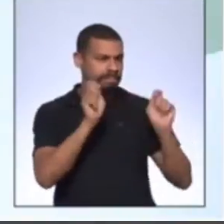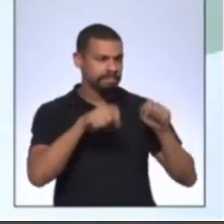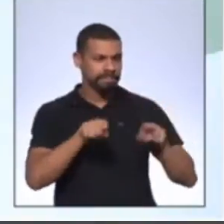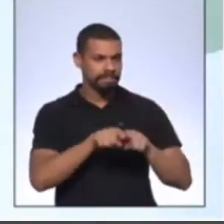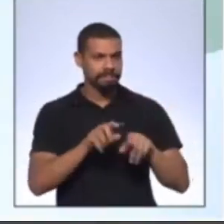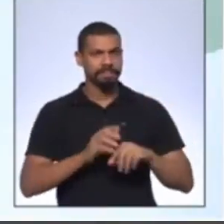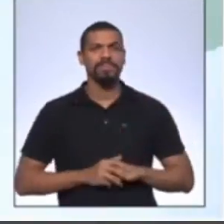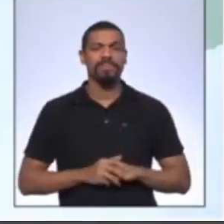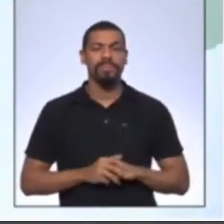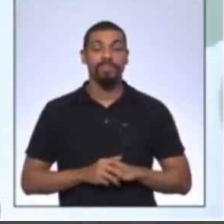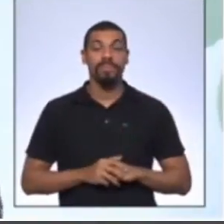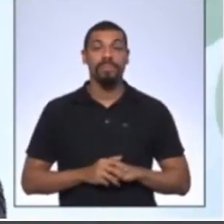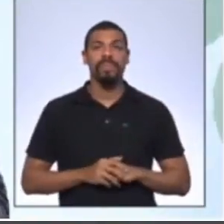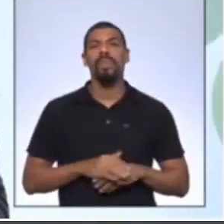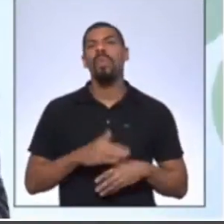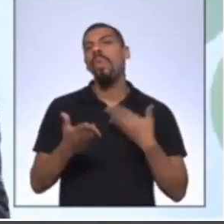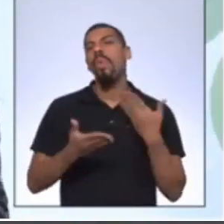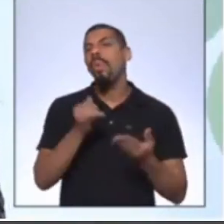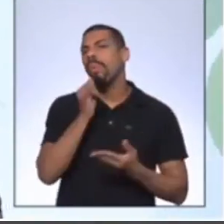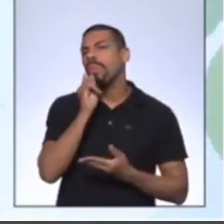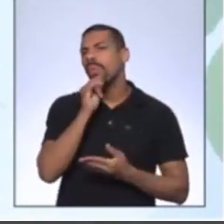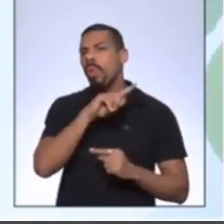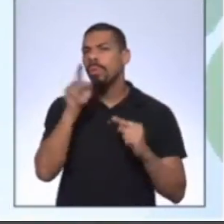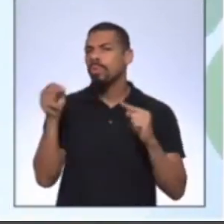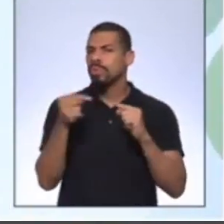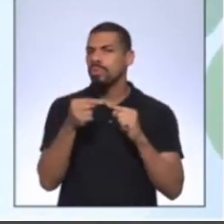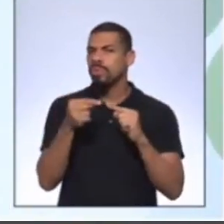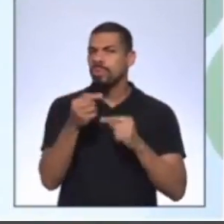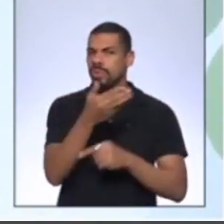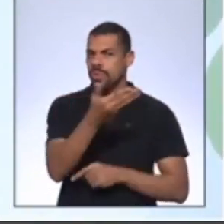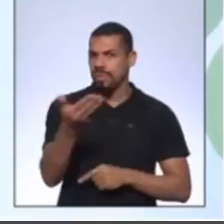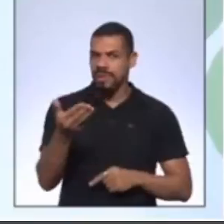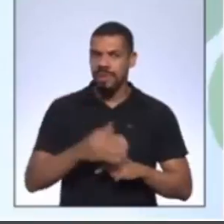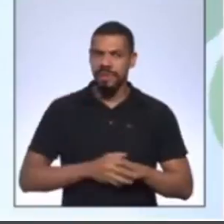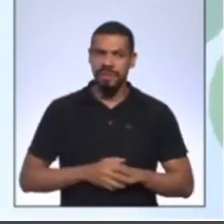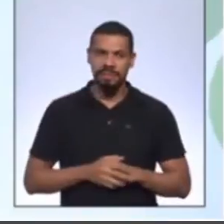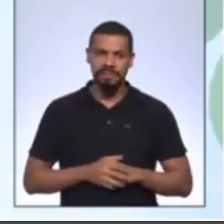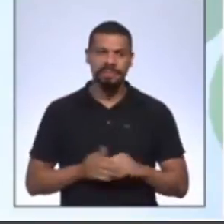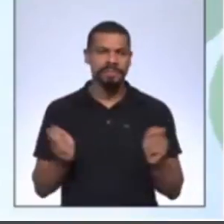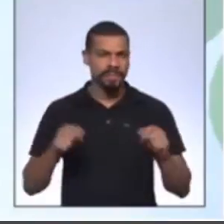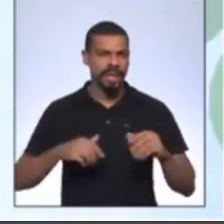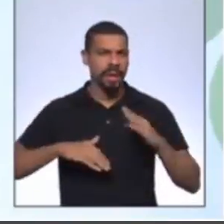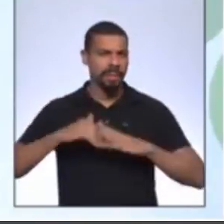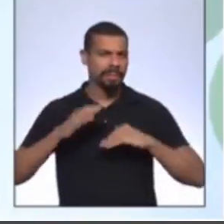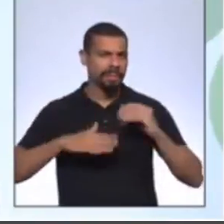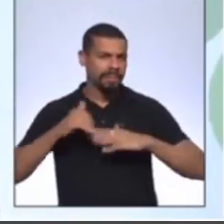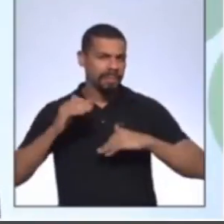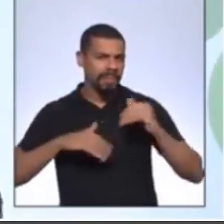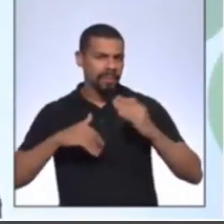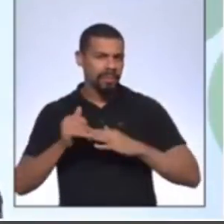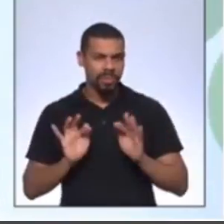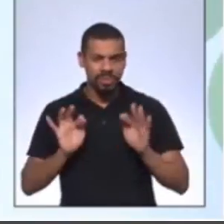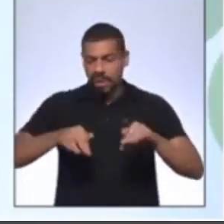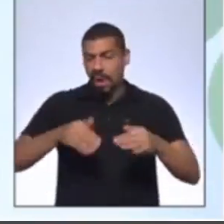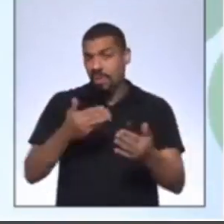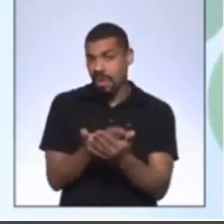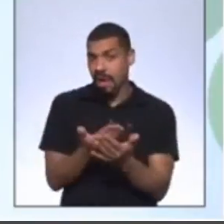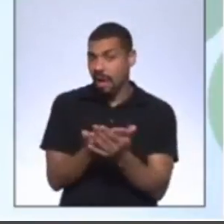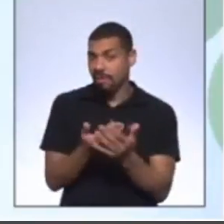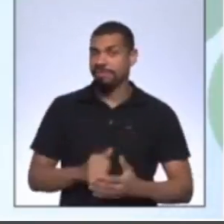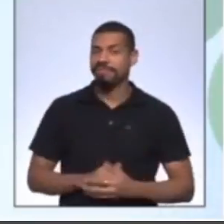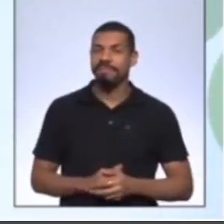ou seja né o que que a gente pretende né que vocês tenham habilidade depois no final dessa aula tá